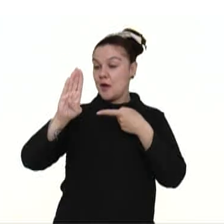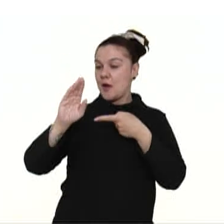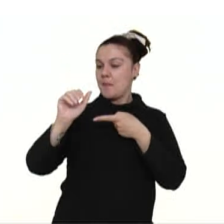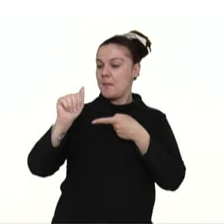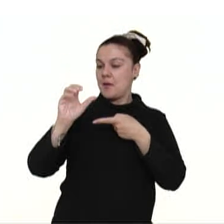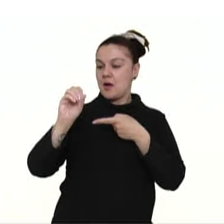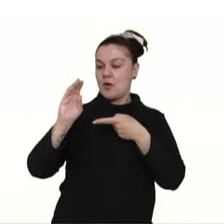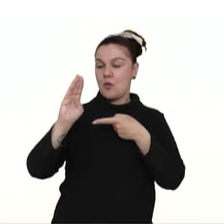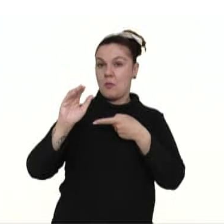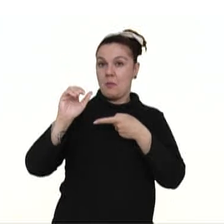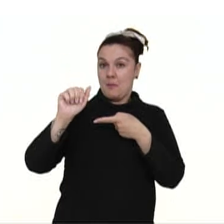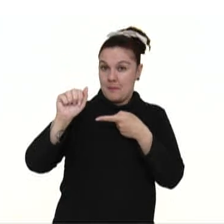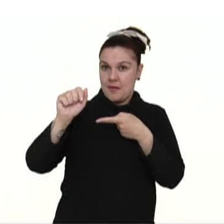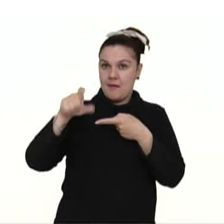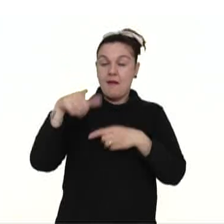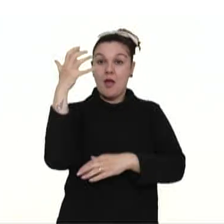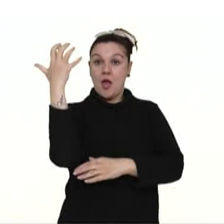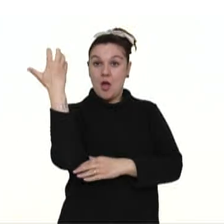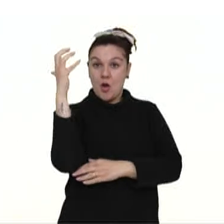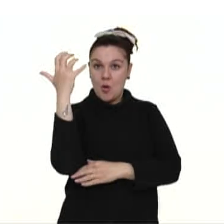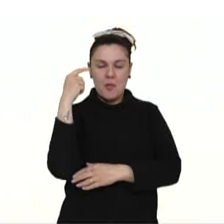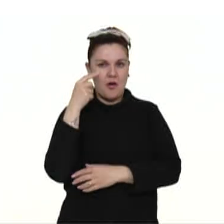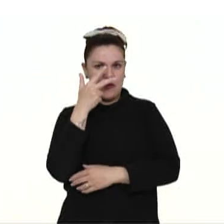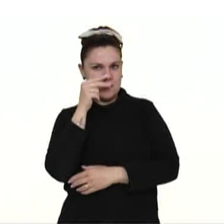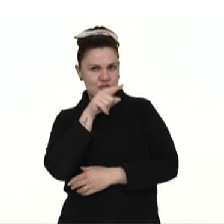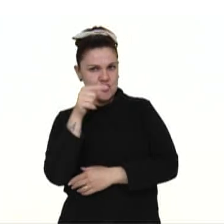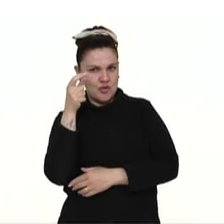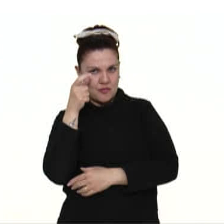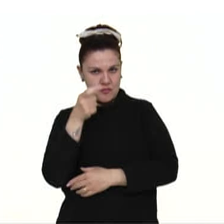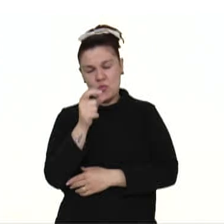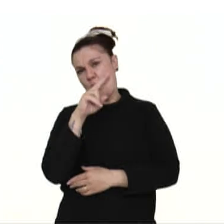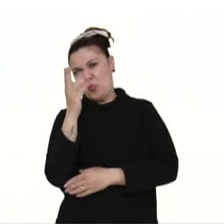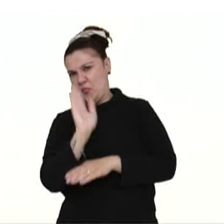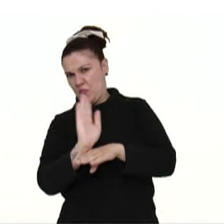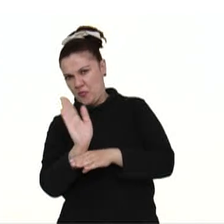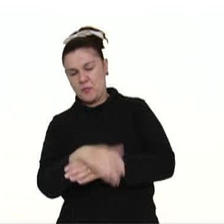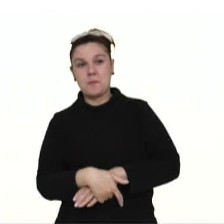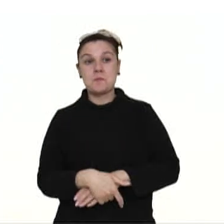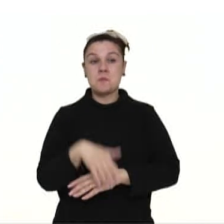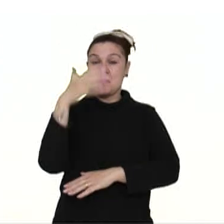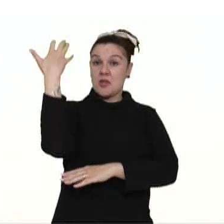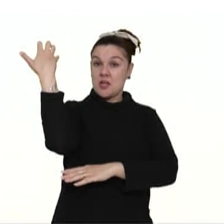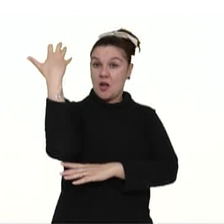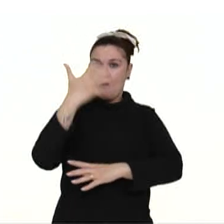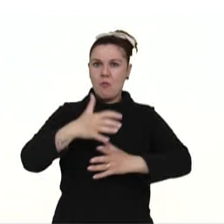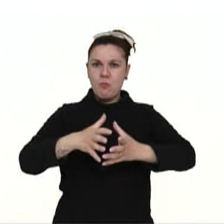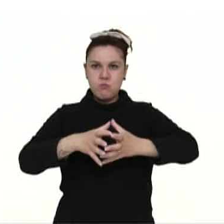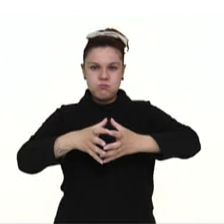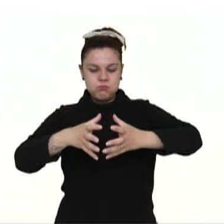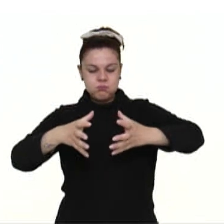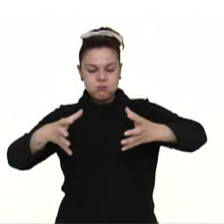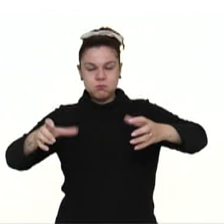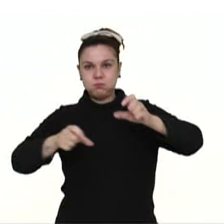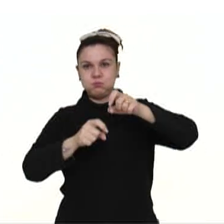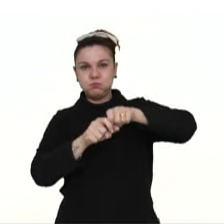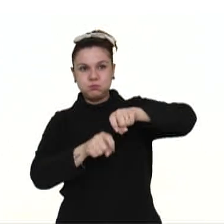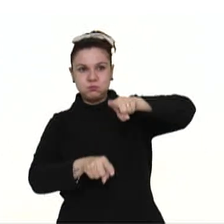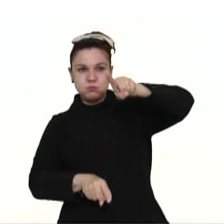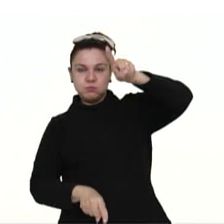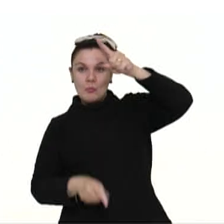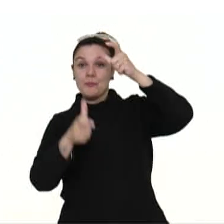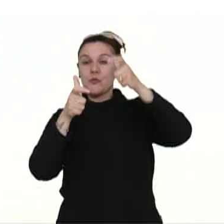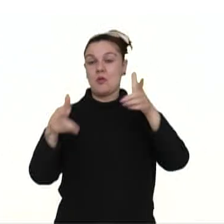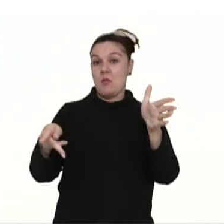vocês sabem que é uma árvore, devem já ter visto por aí, pelo menos em filme, que são árvores bem características de regiões